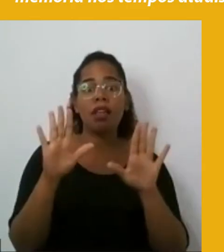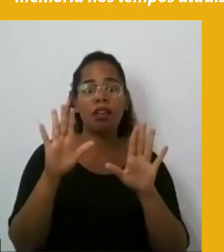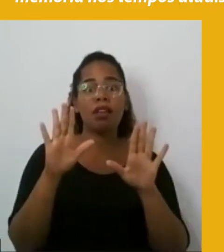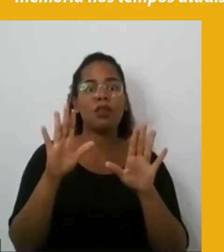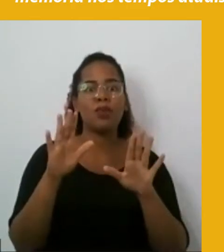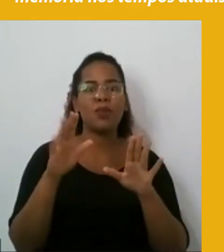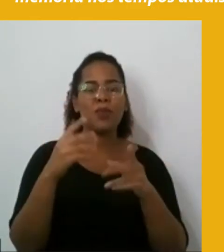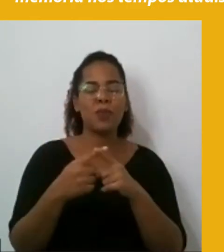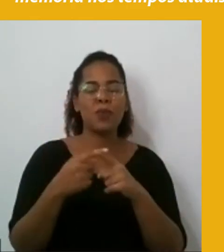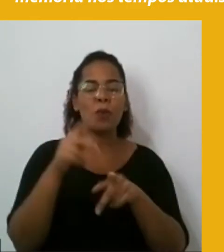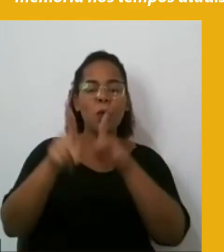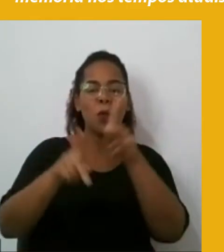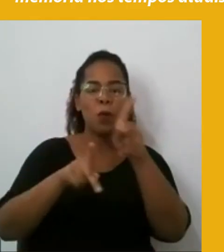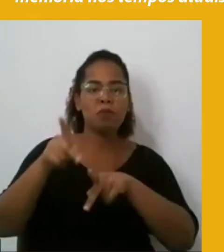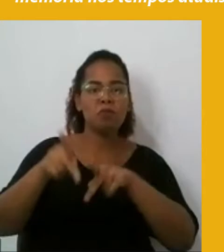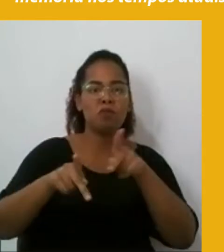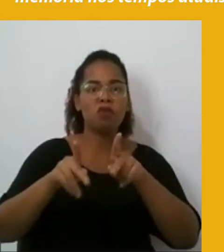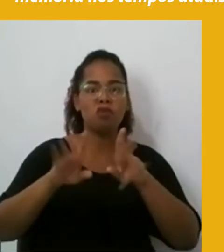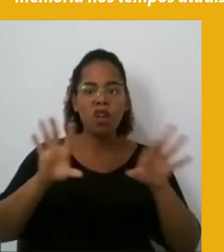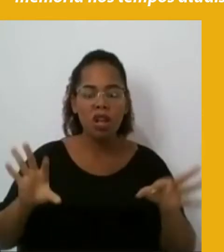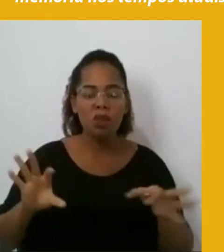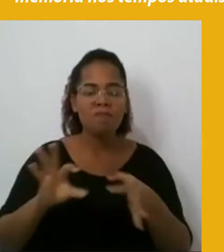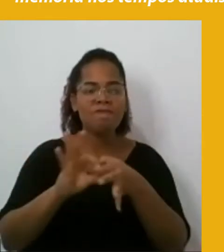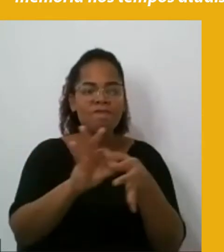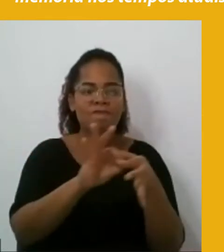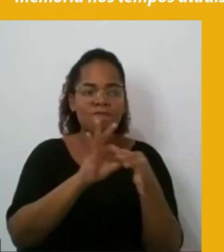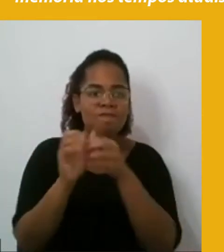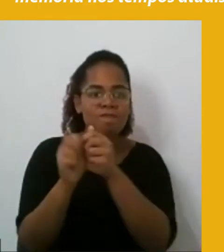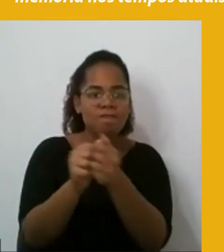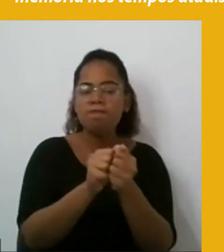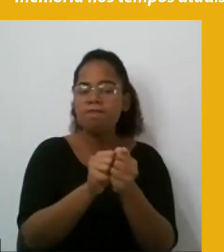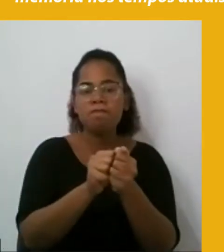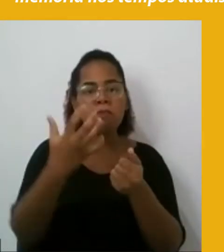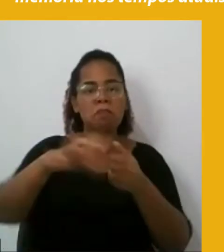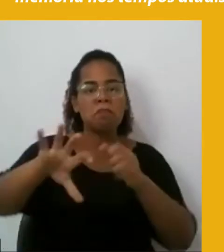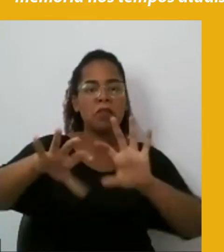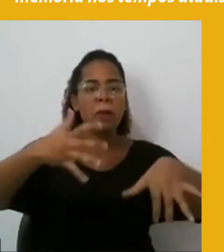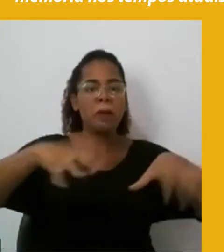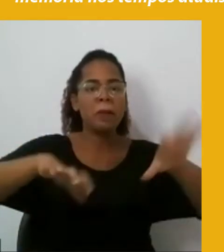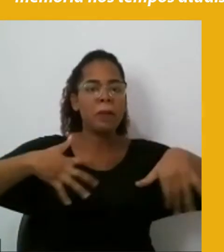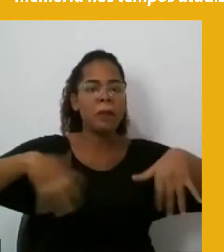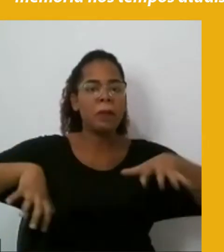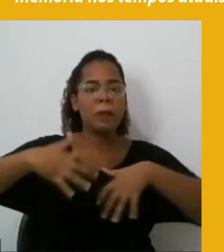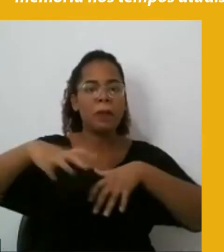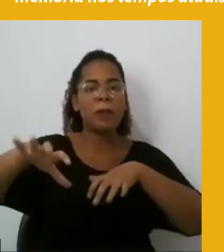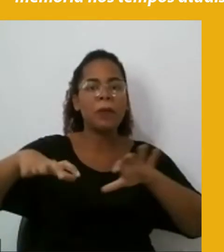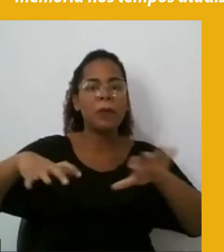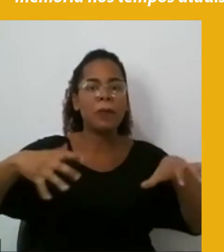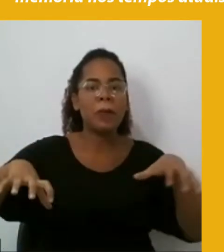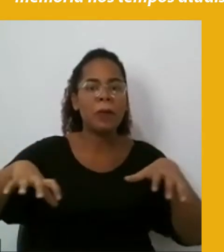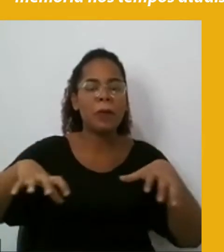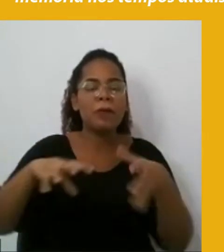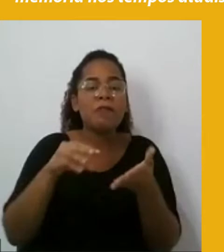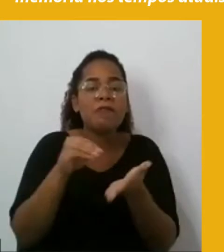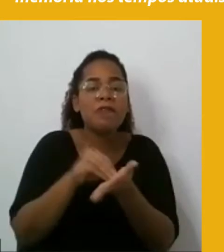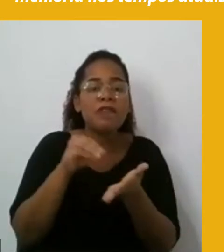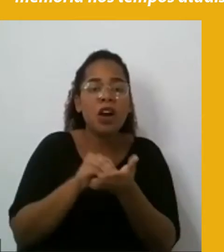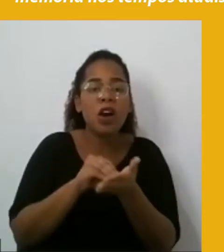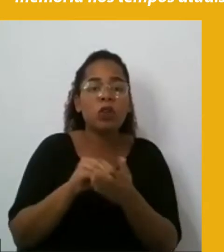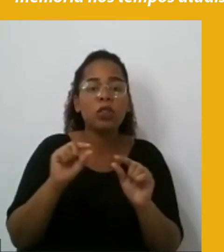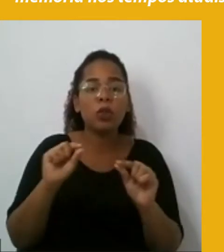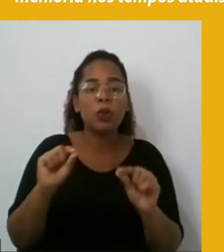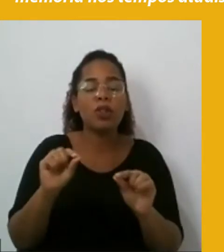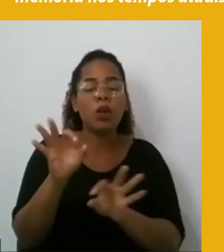mundo espalhado, se comportando de maneira pouco coordenada. A gente tem problema de